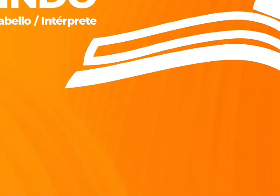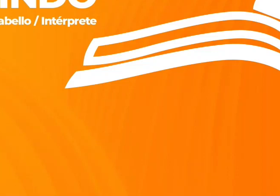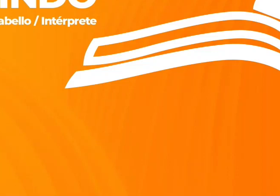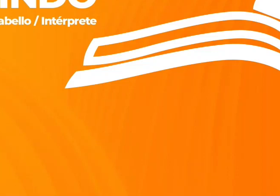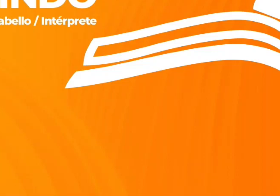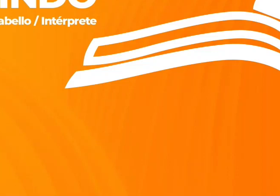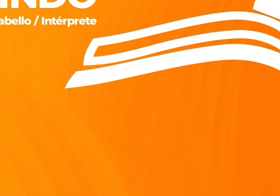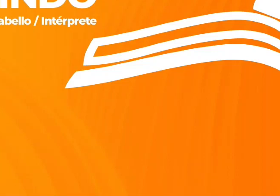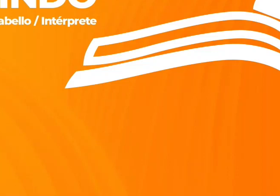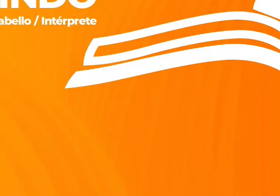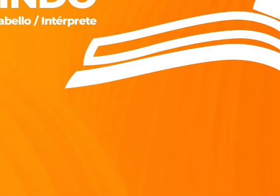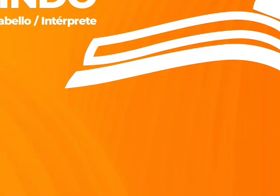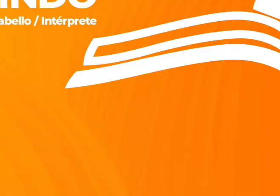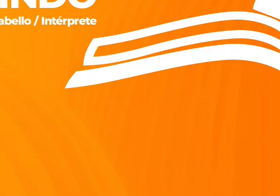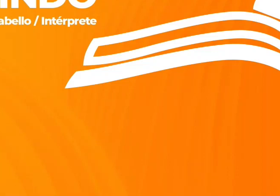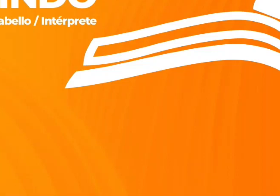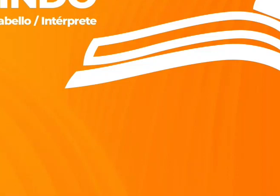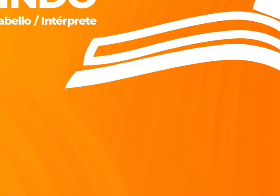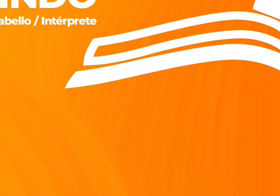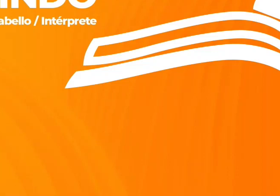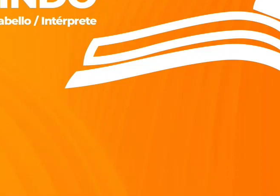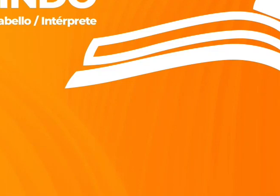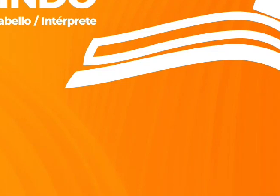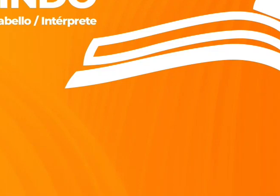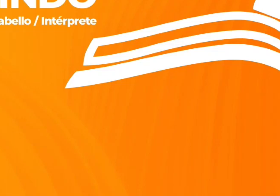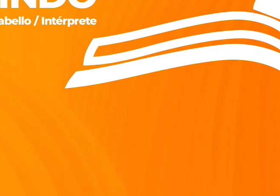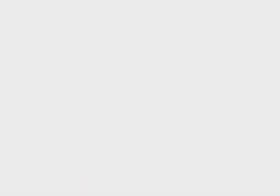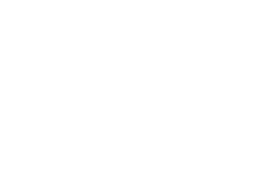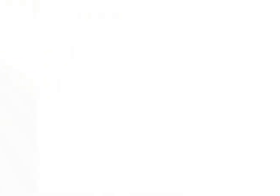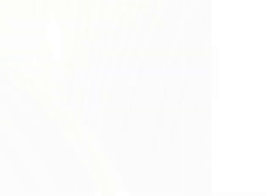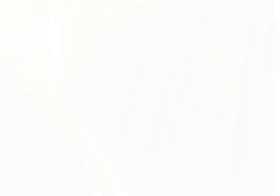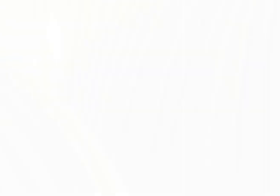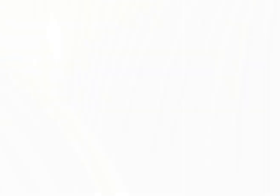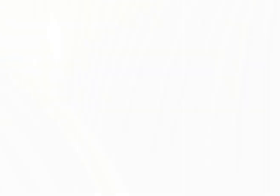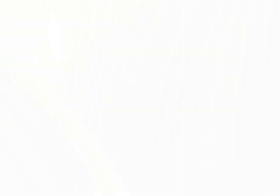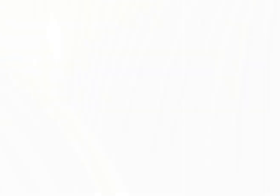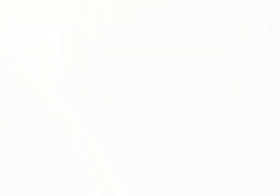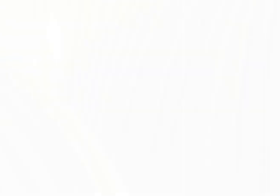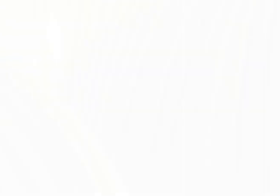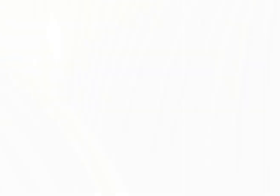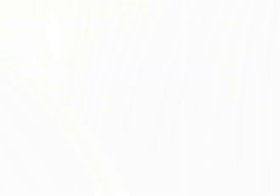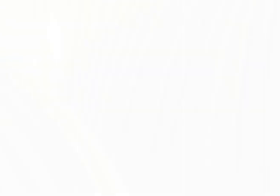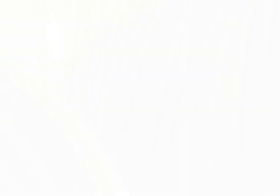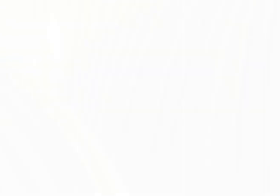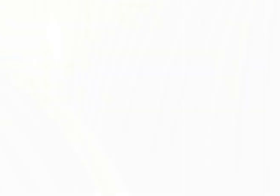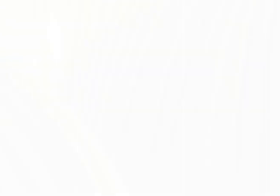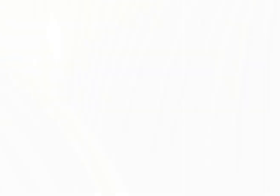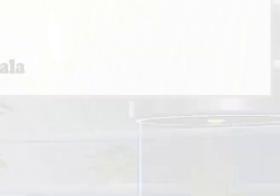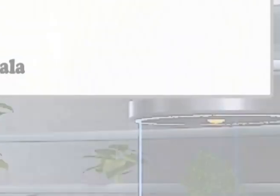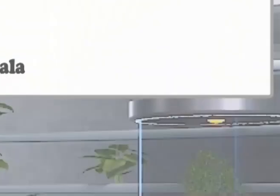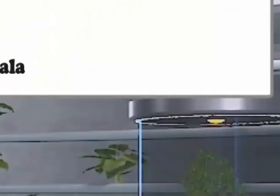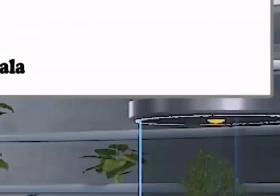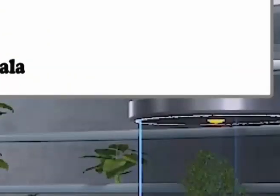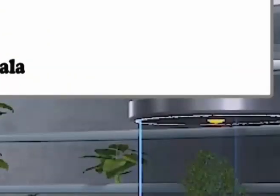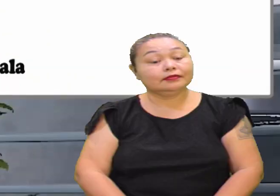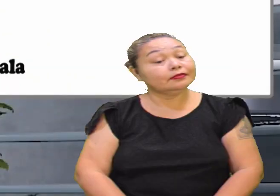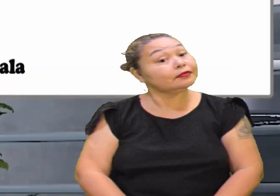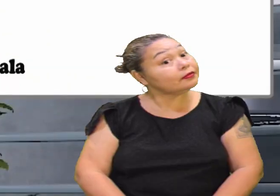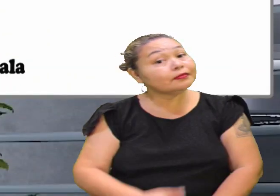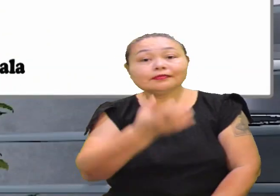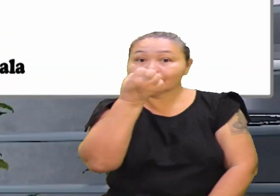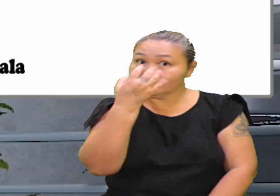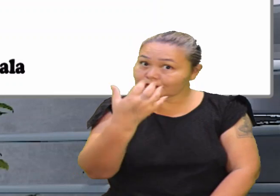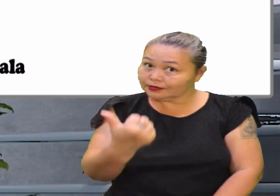pelo sexo. E para finalizar, nós colocamos para vocês aí um diagrama, aonde em um